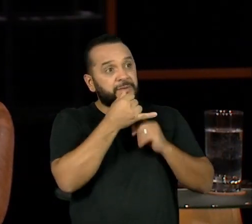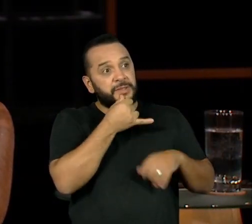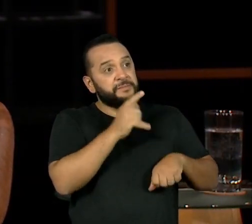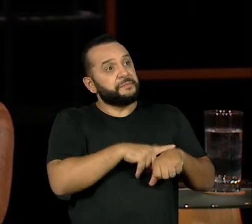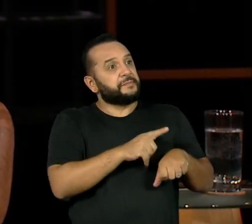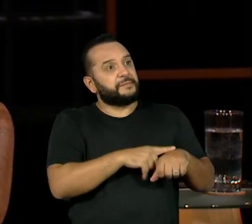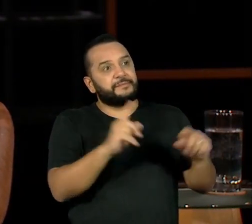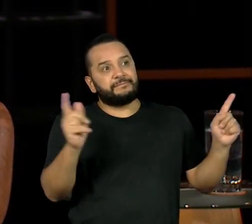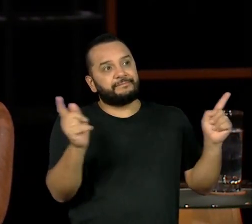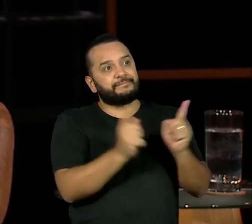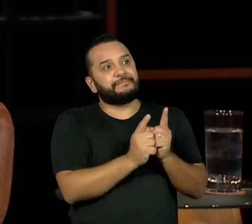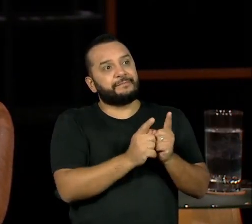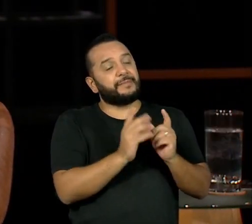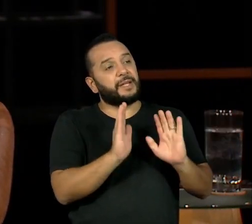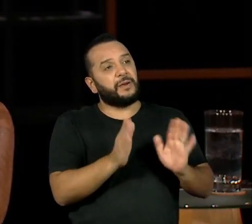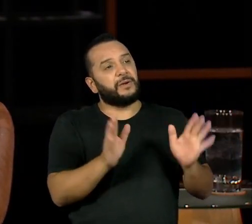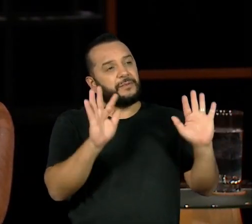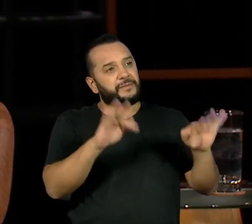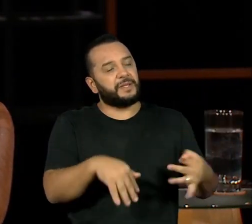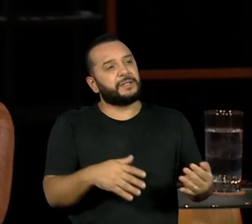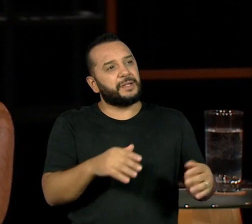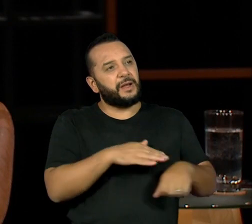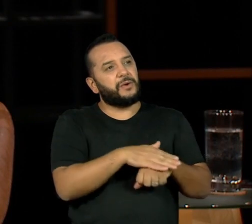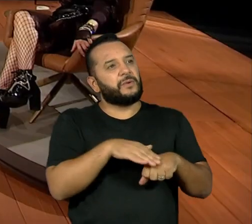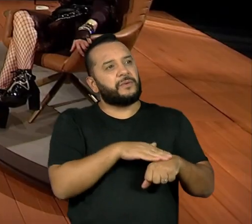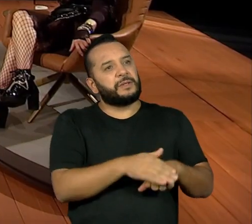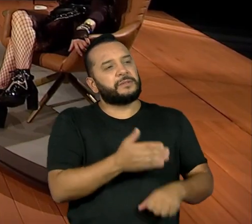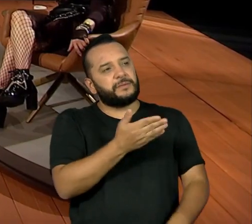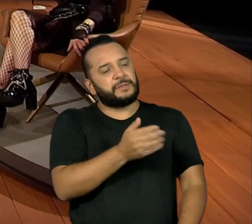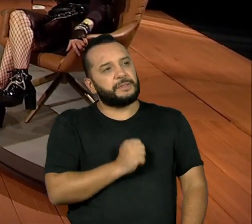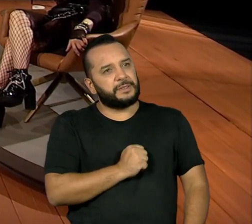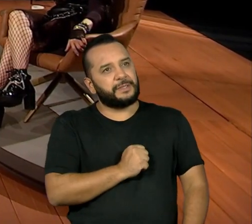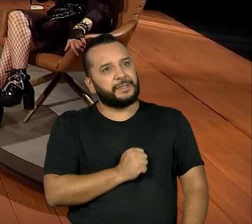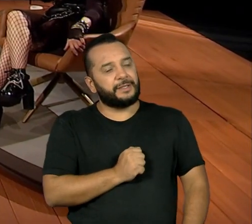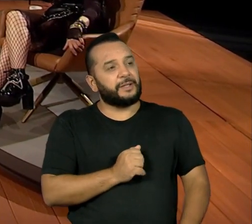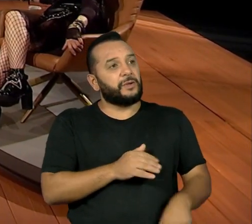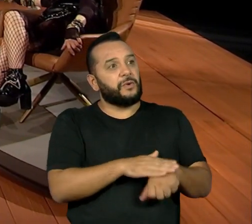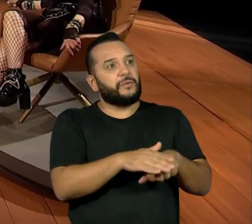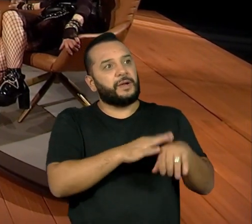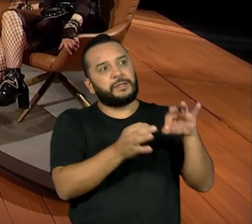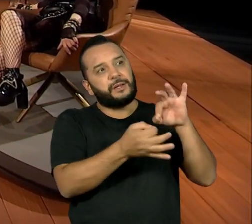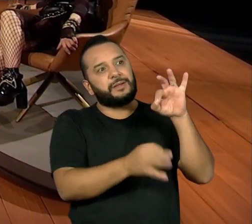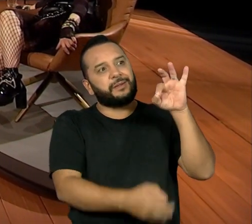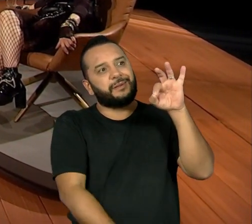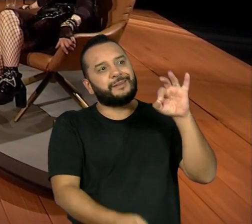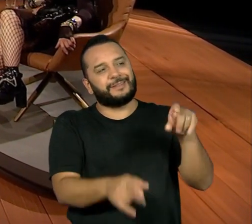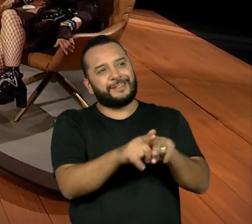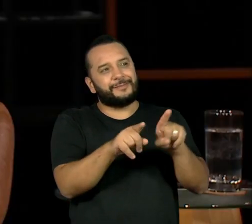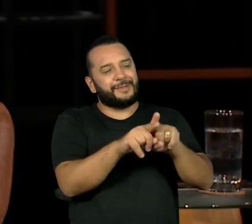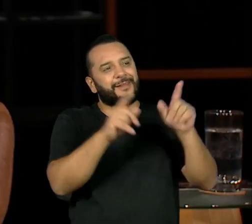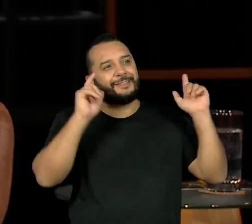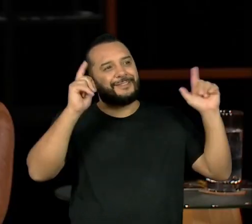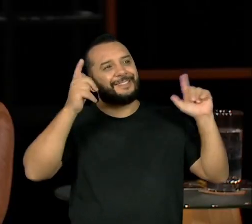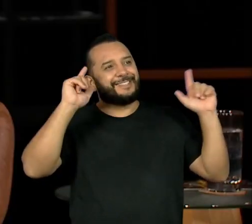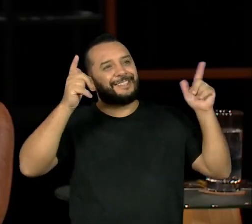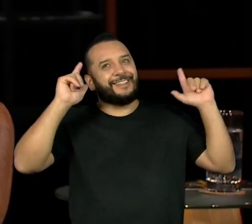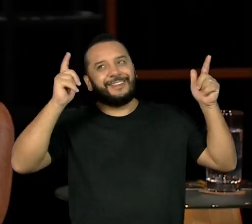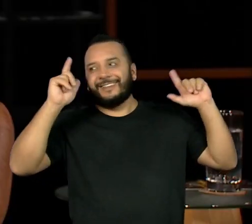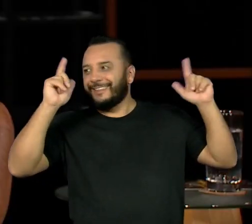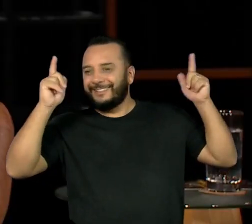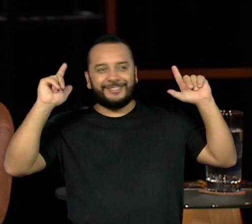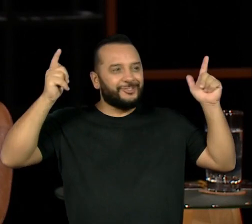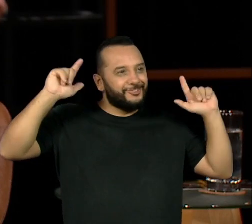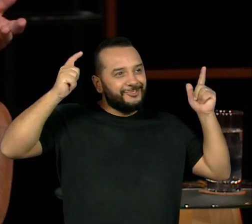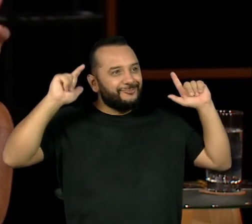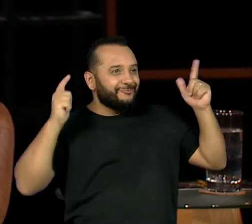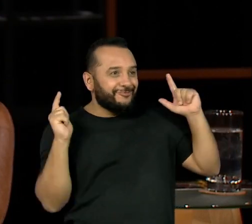acabando. Para terminar essa nossa conversa, tão profunda e ao mesmo tempo tão divertida, para